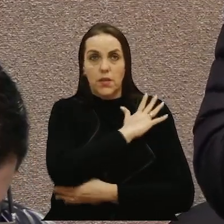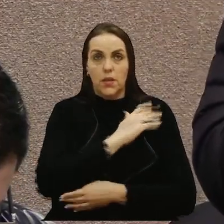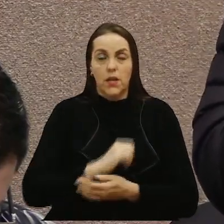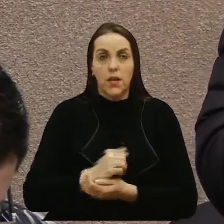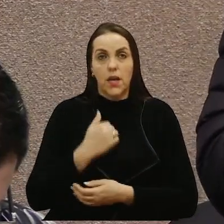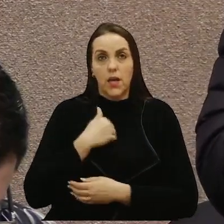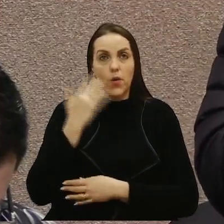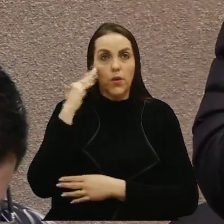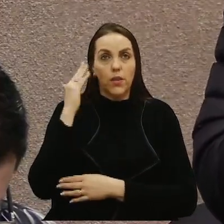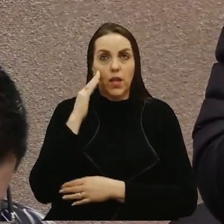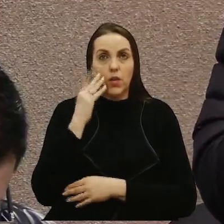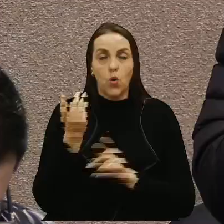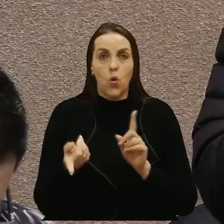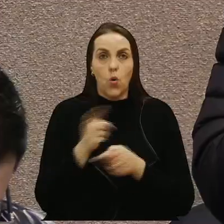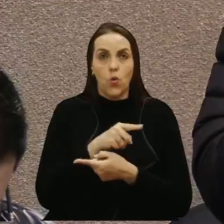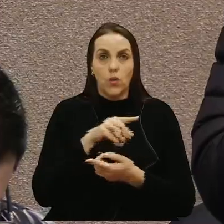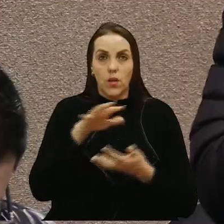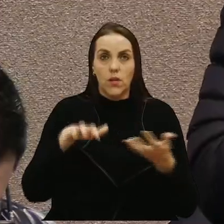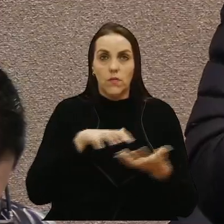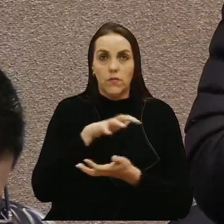como contra-revolução.